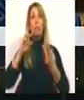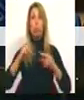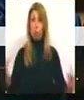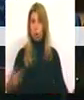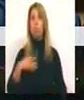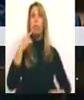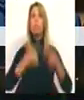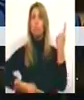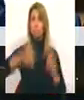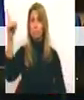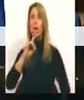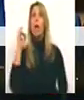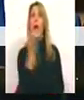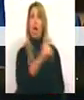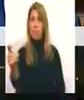vem denunciar